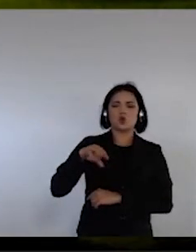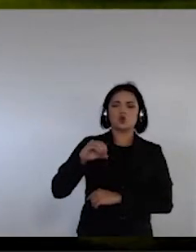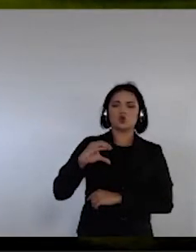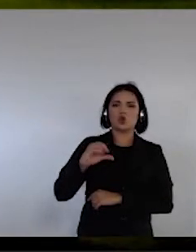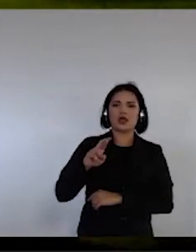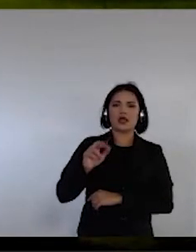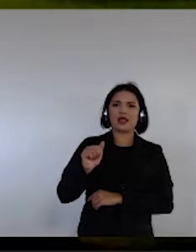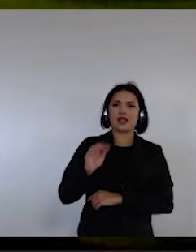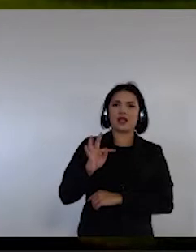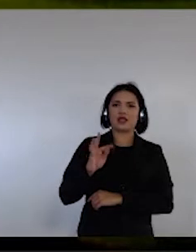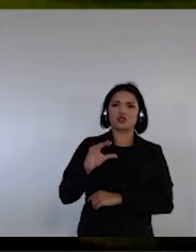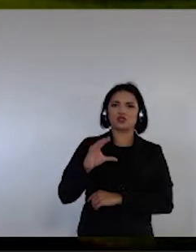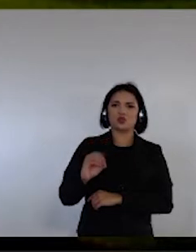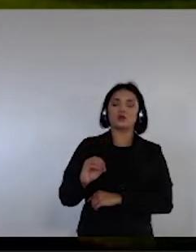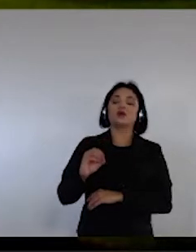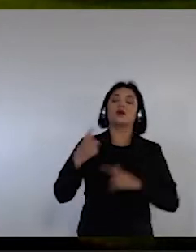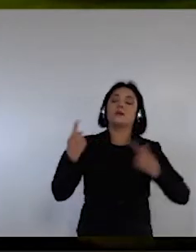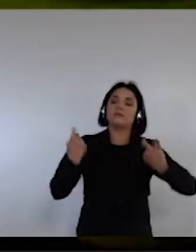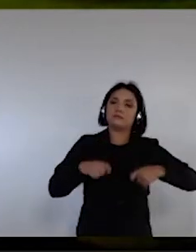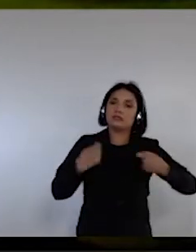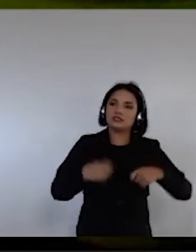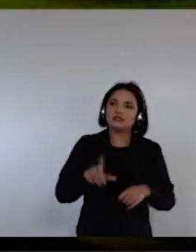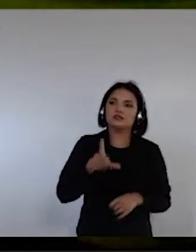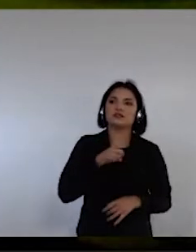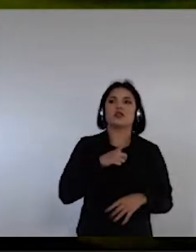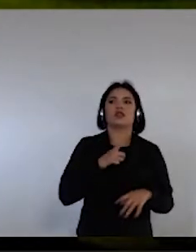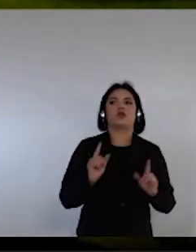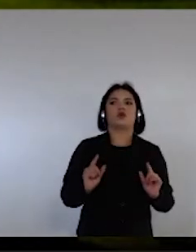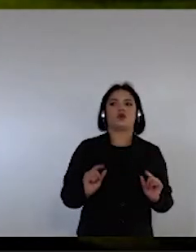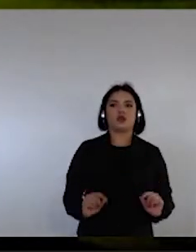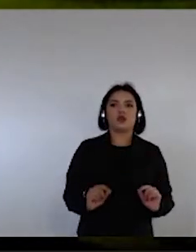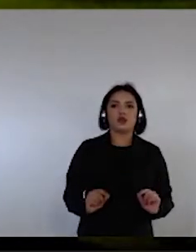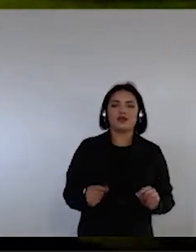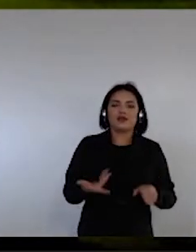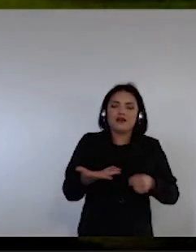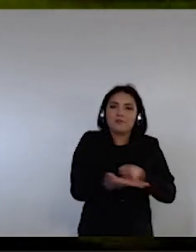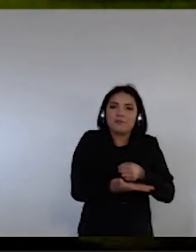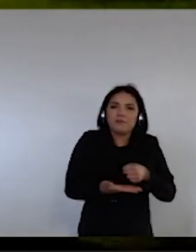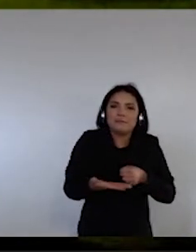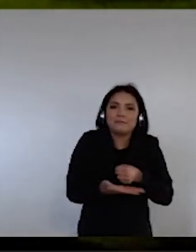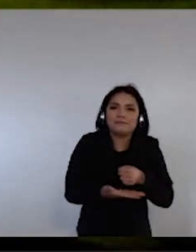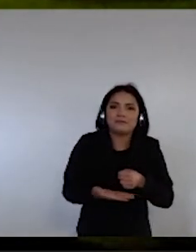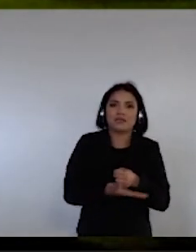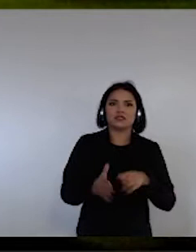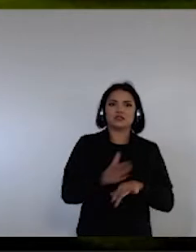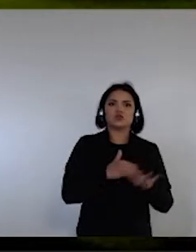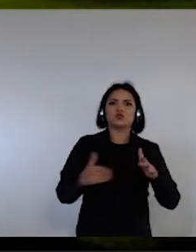que começar pelos princípios constitucionais. O princípio constitucional é que os tribunais superiores são